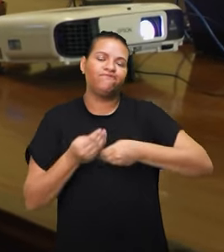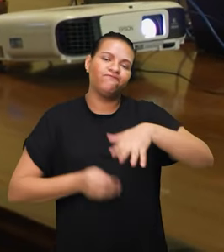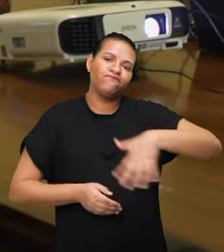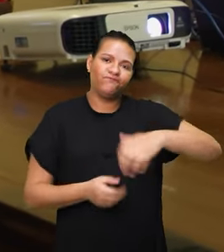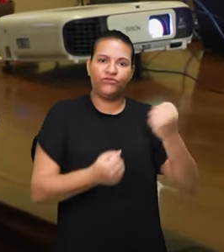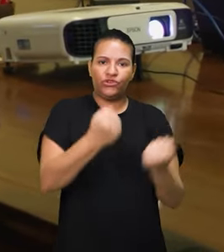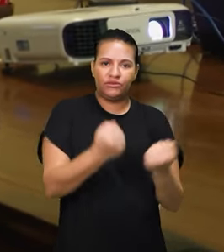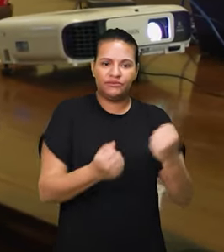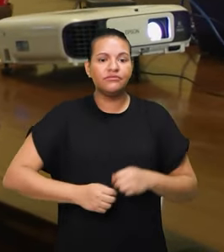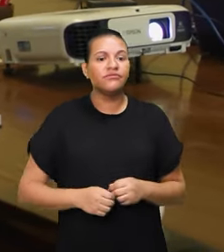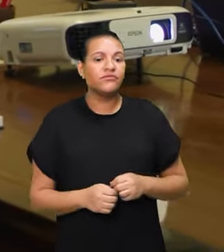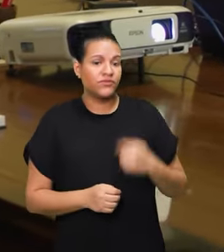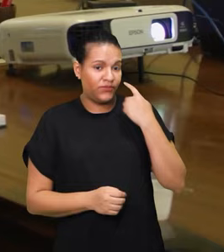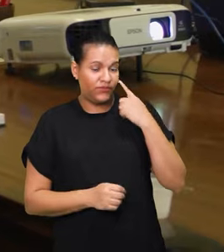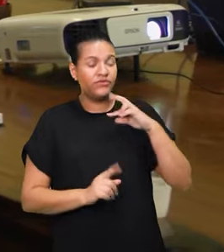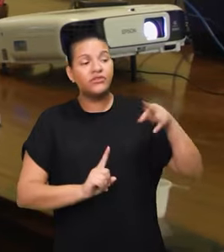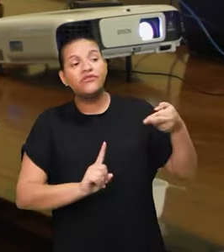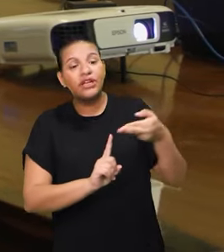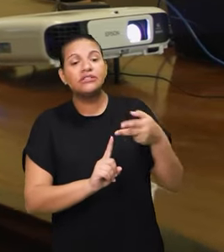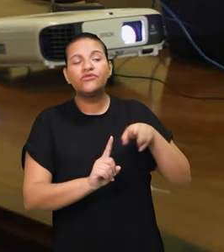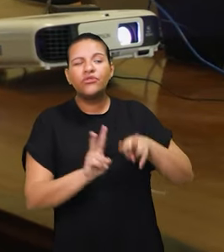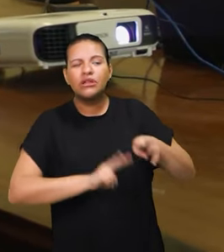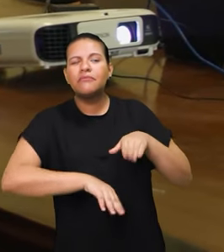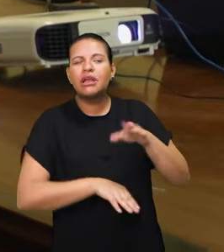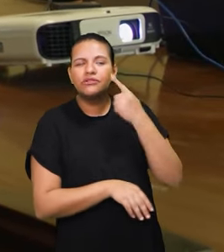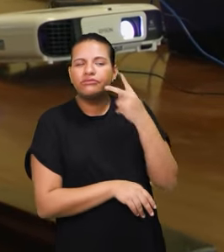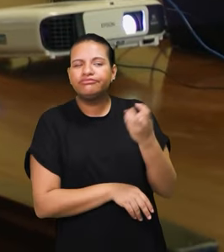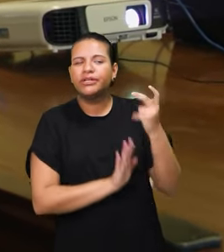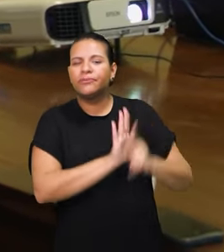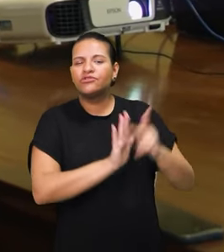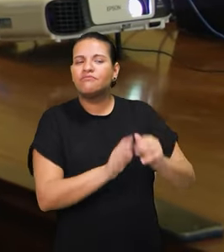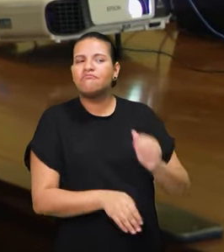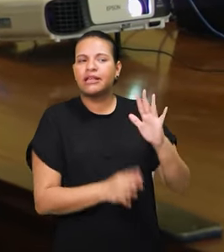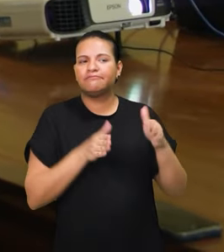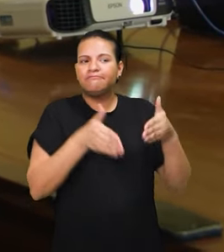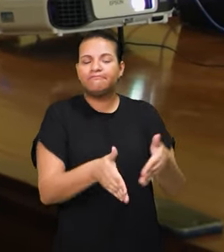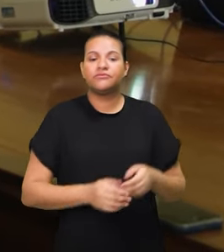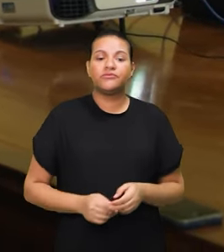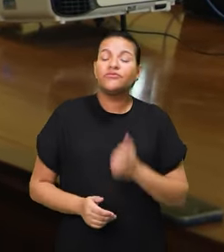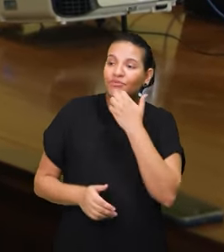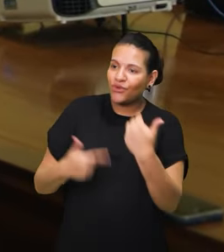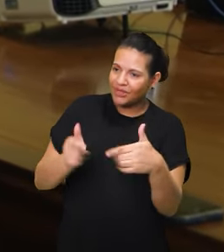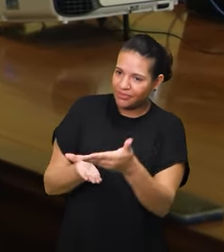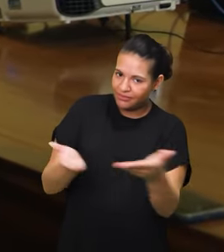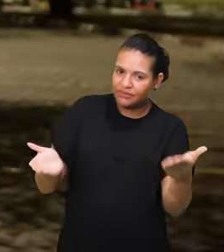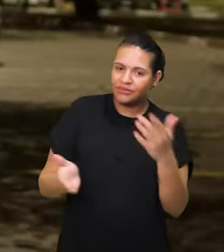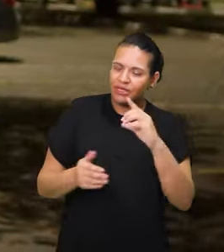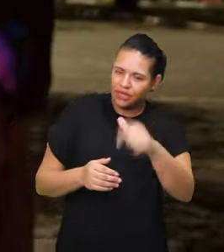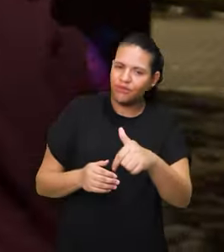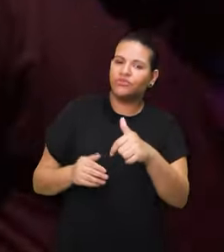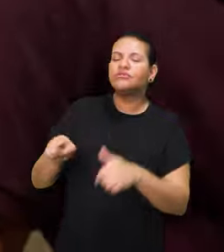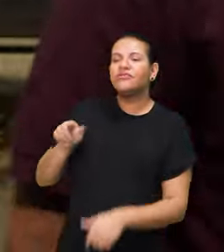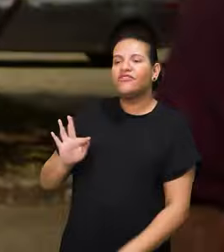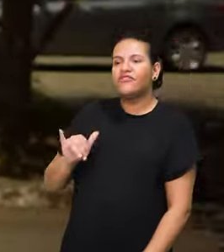fia ou seja na Federação Internacional de de automobilismo eu vou usar as referências de fia mas eu vou olhar um pouco mais criticamente na sala do projetor